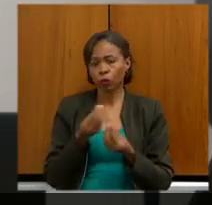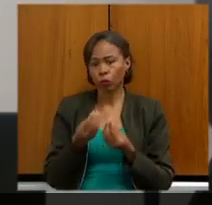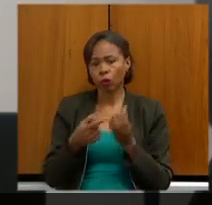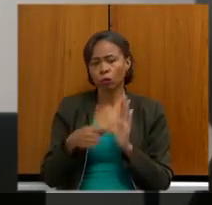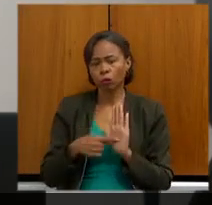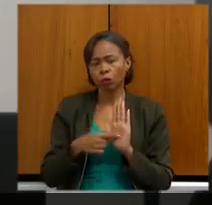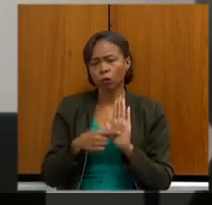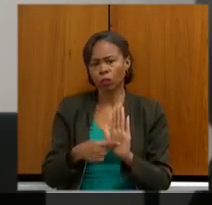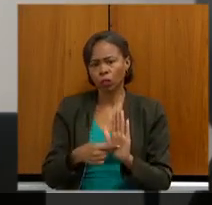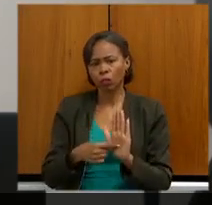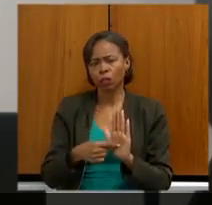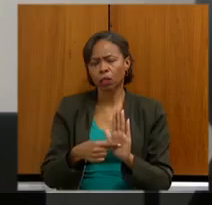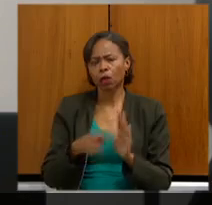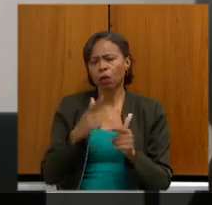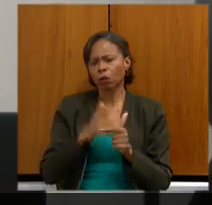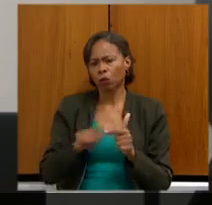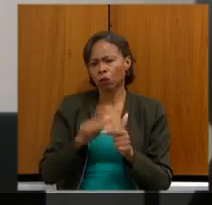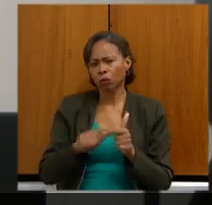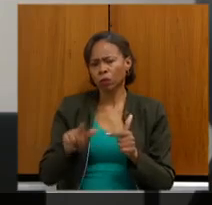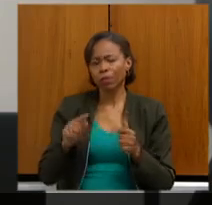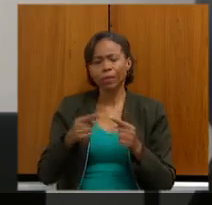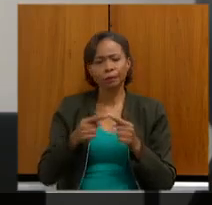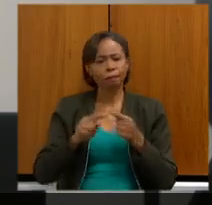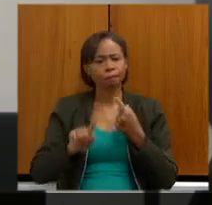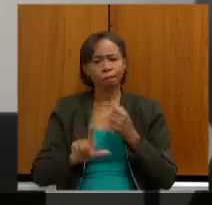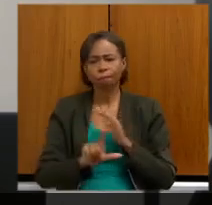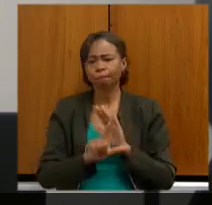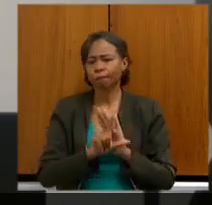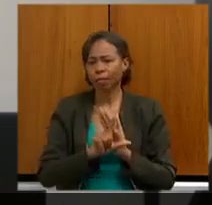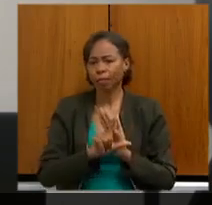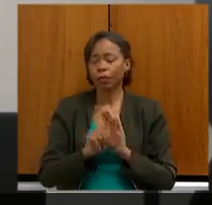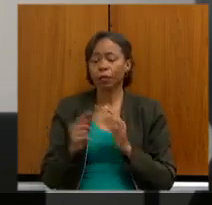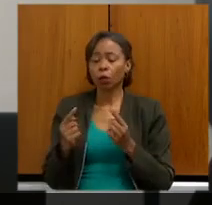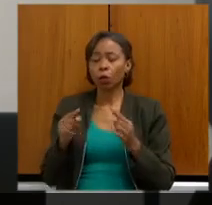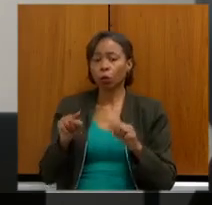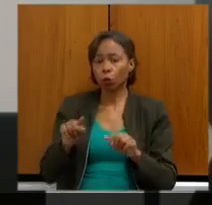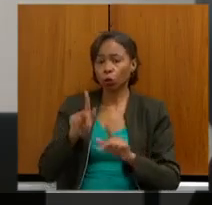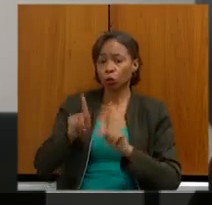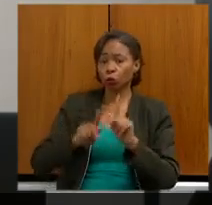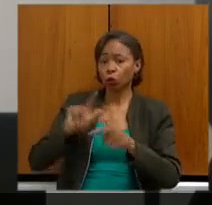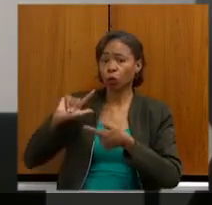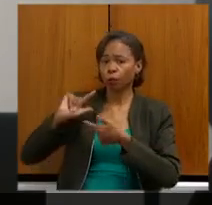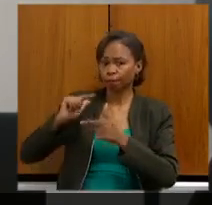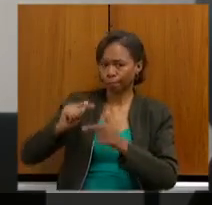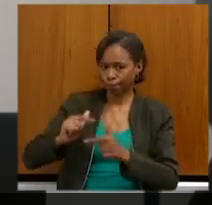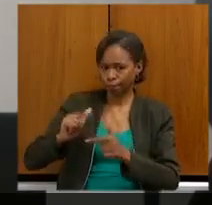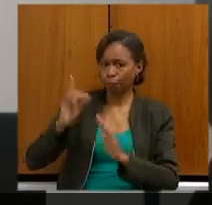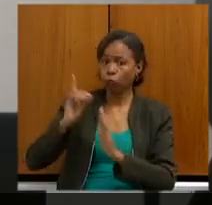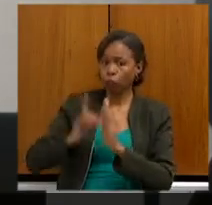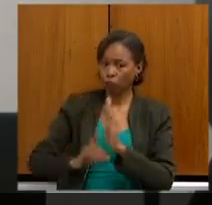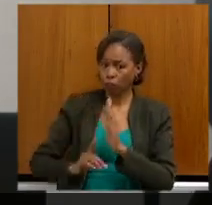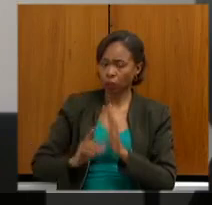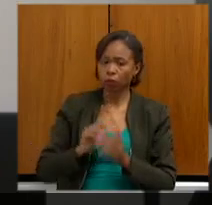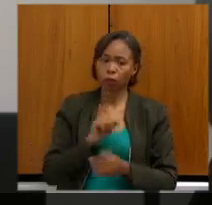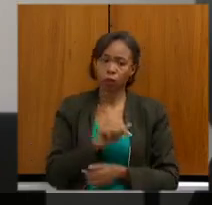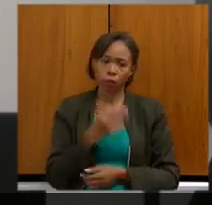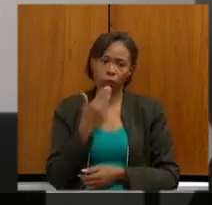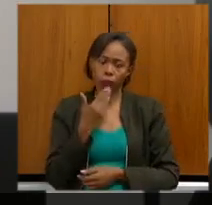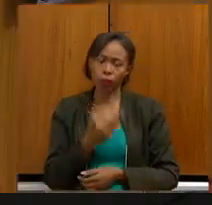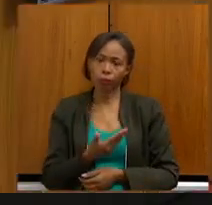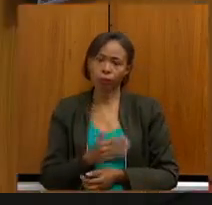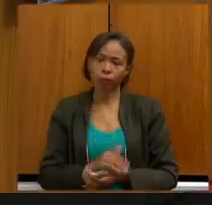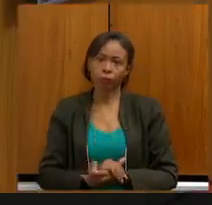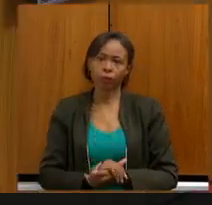apresenta vícios de ilegalidade que fere os direitos dos povos comunidades tradicionais Esse é o requerimento presenta